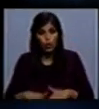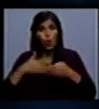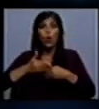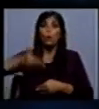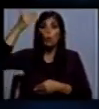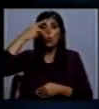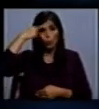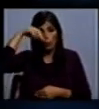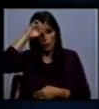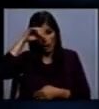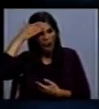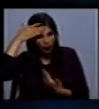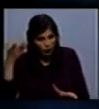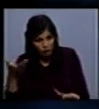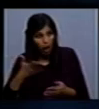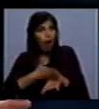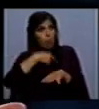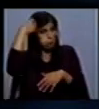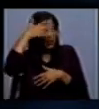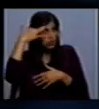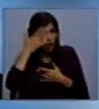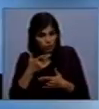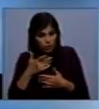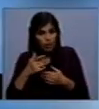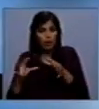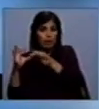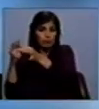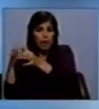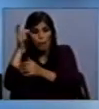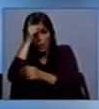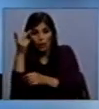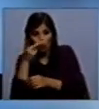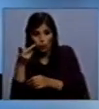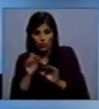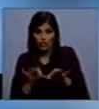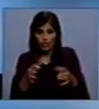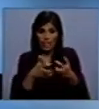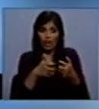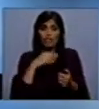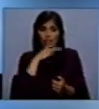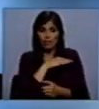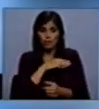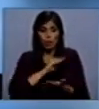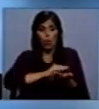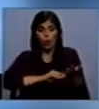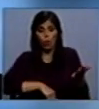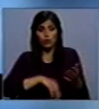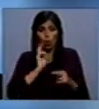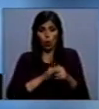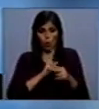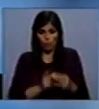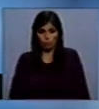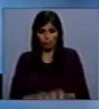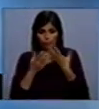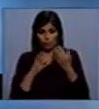das duas mães é e o fim da guerra fria se pensarmos poder estatal roma não é cadeia da fundação da então comunidade económica